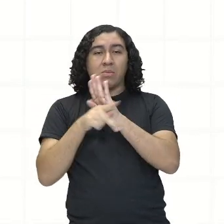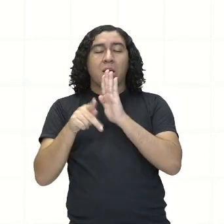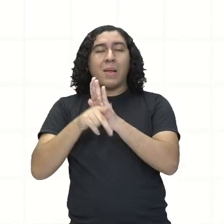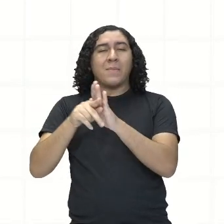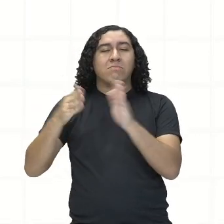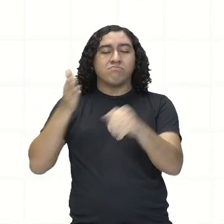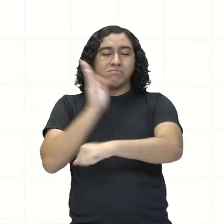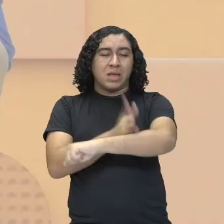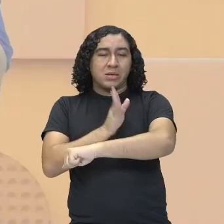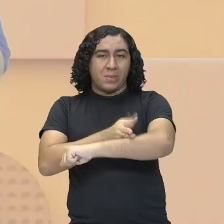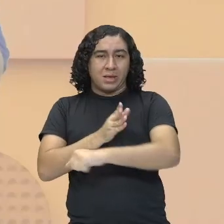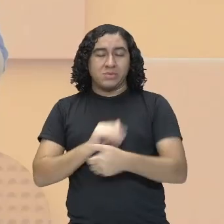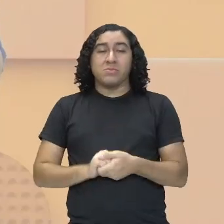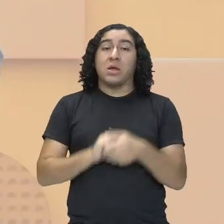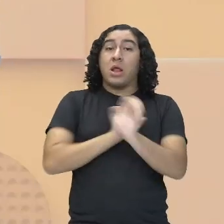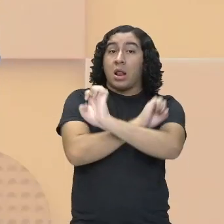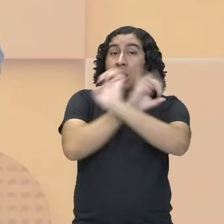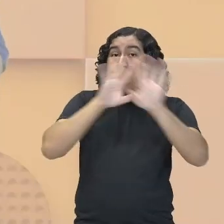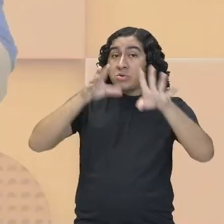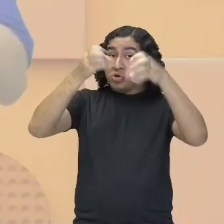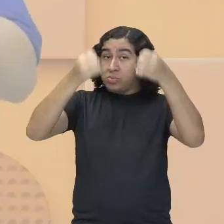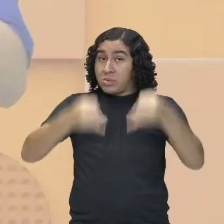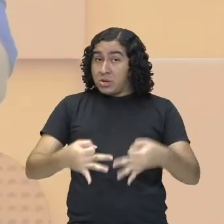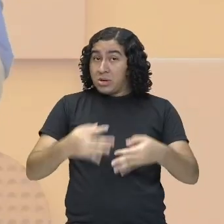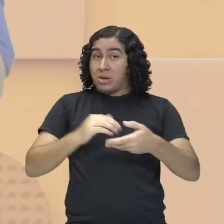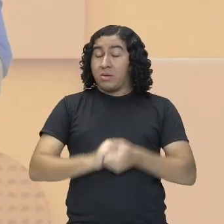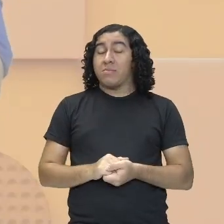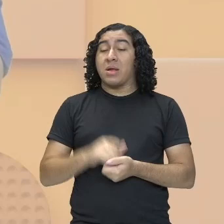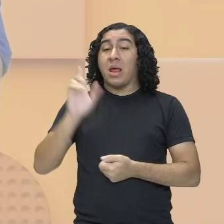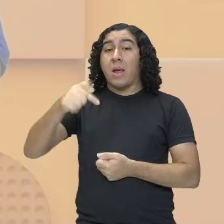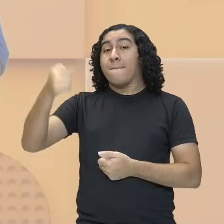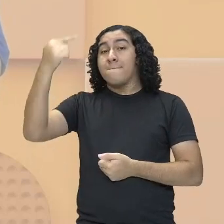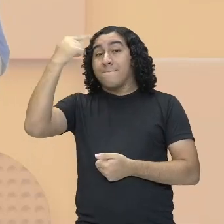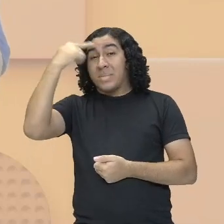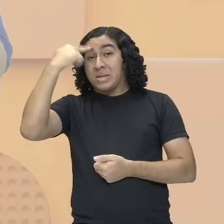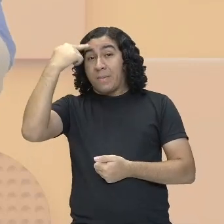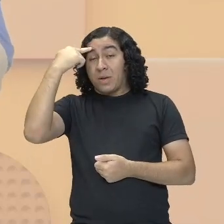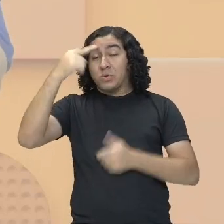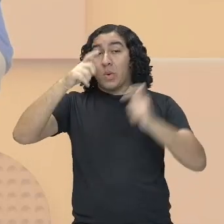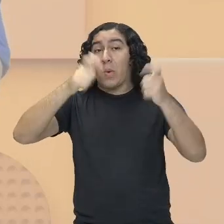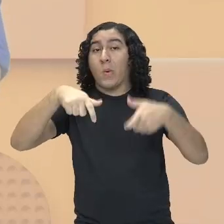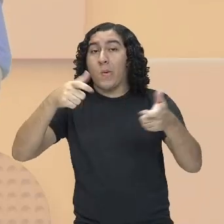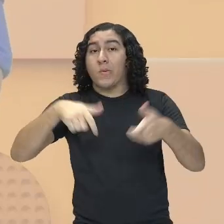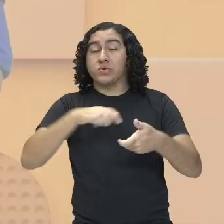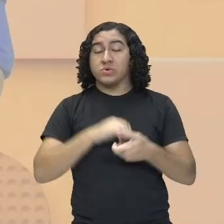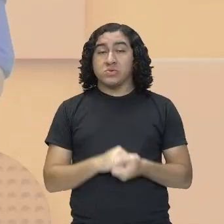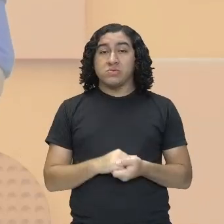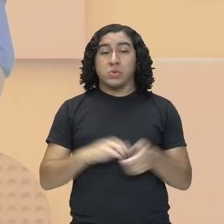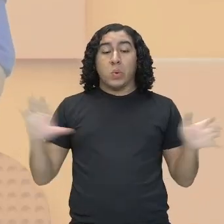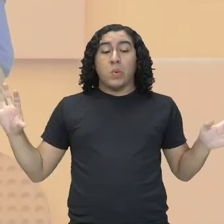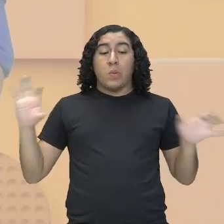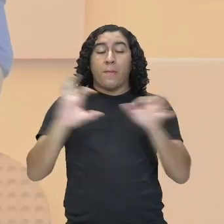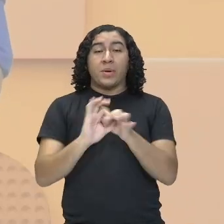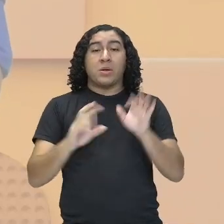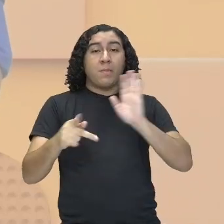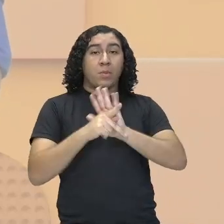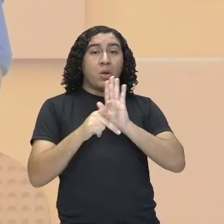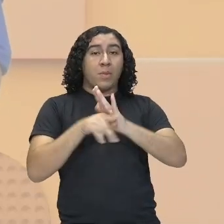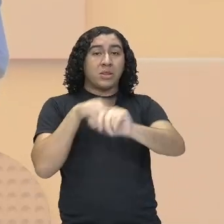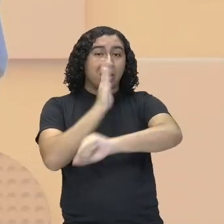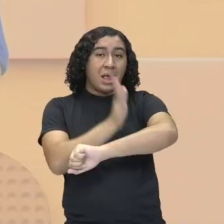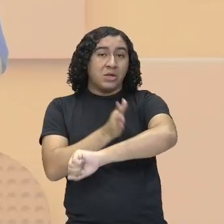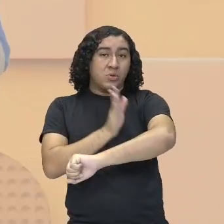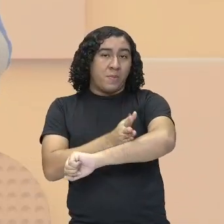Então, fica claro aqui para vocês, teocentrismo é um pensamento que vai estar atrelado à Idade